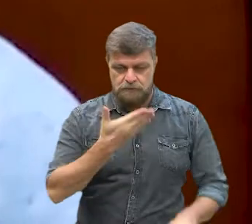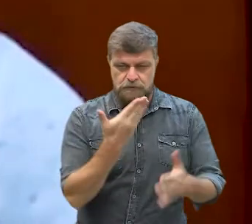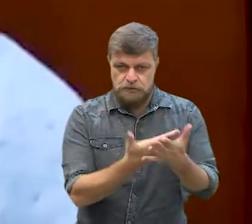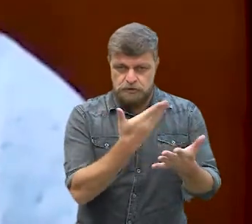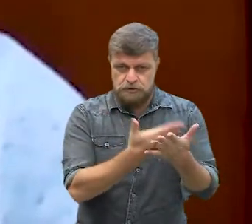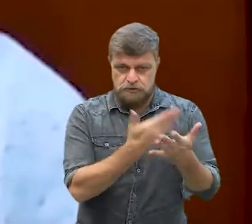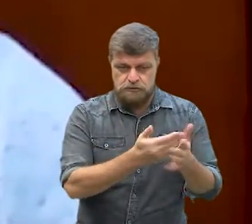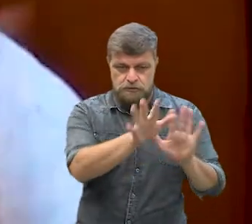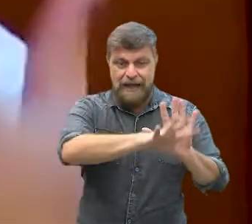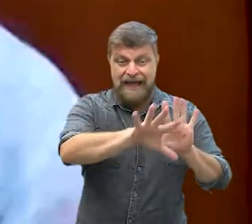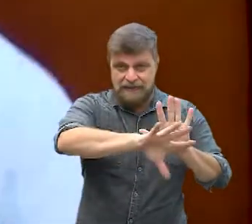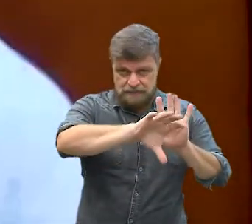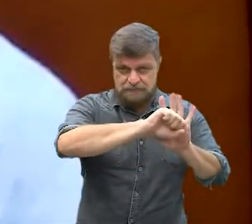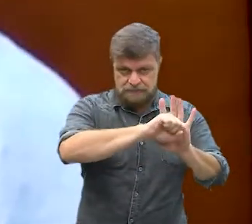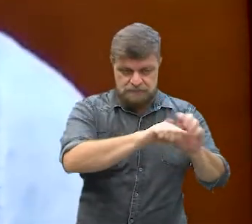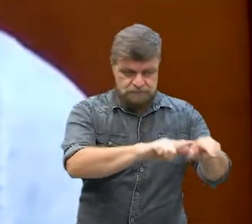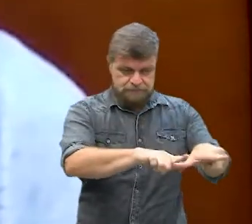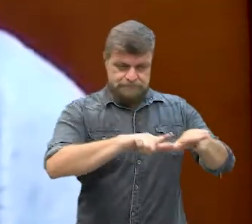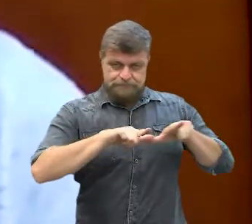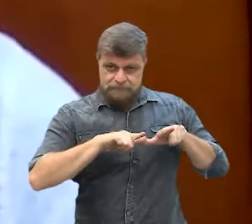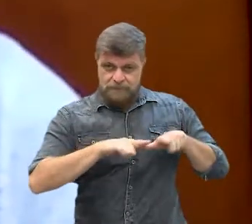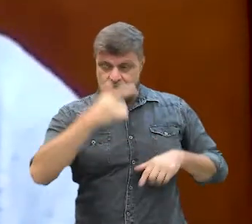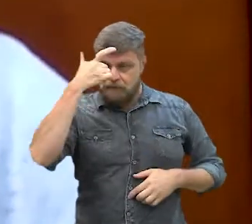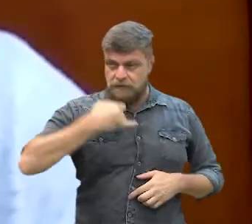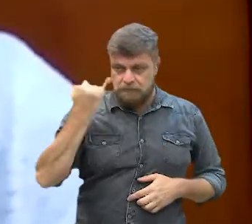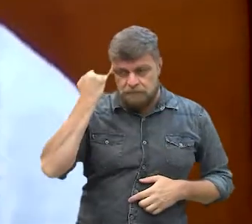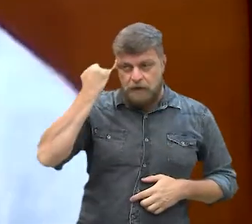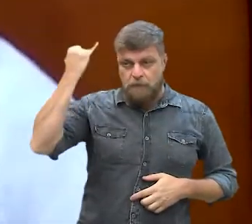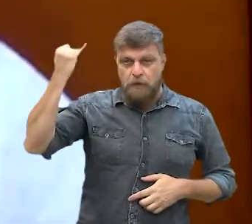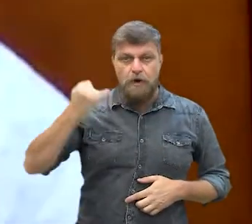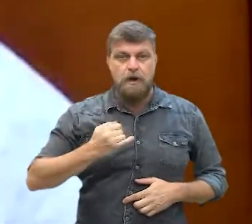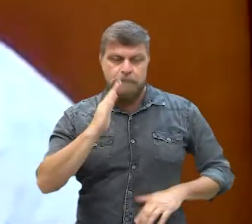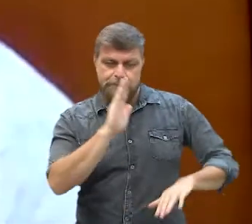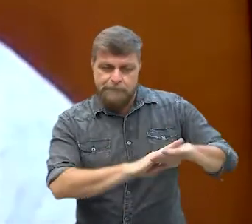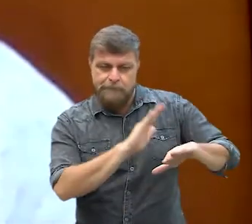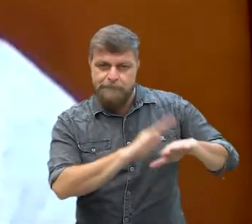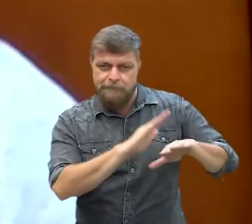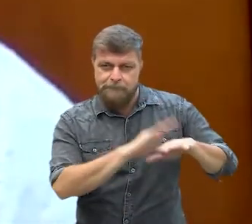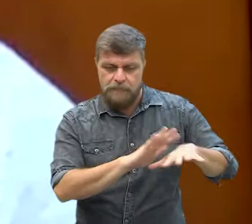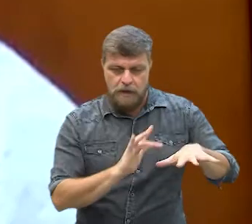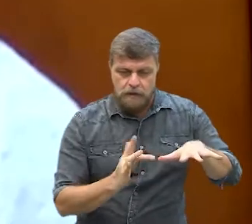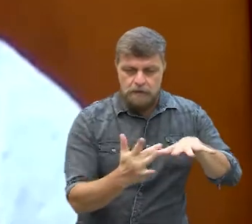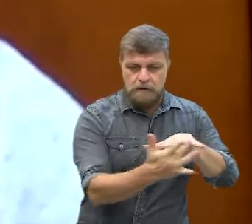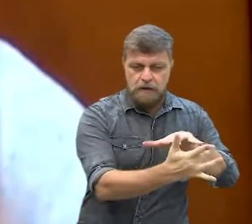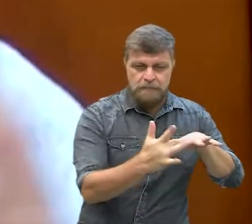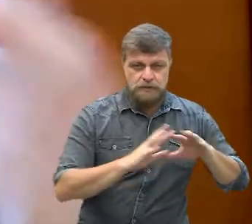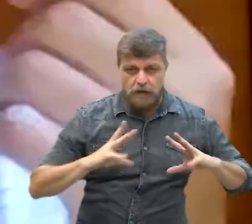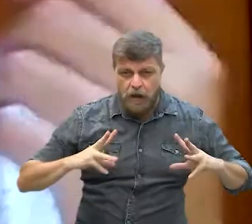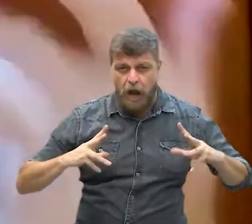formação para que eu pudesse criar isso, né, trazer essa mídia. Então hoje, tudo que diz respeito